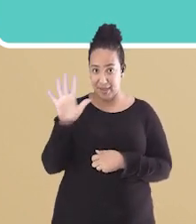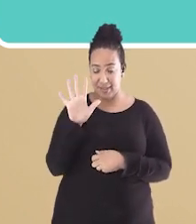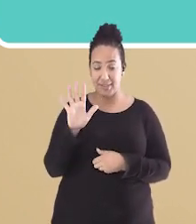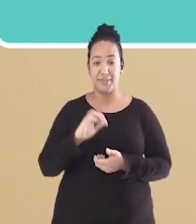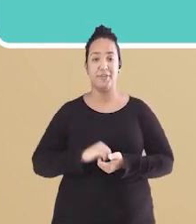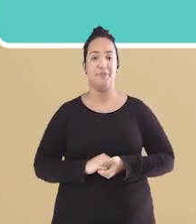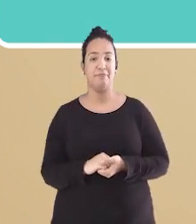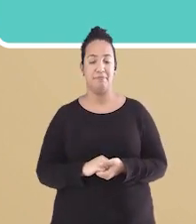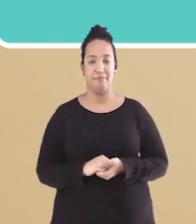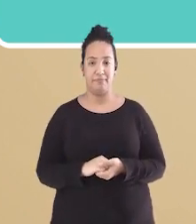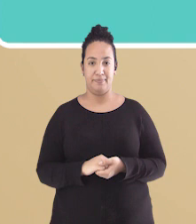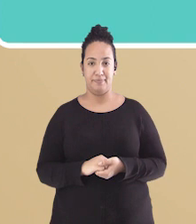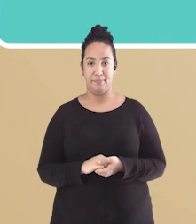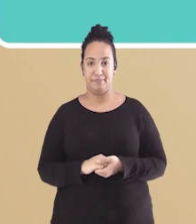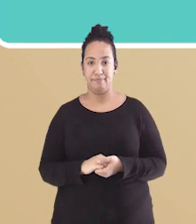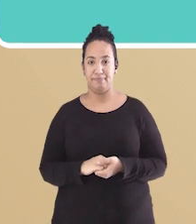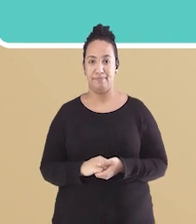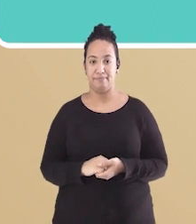imagem.